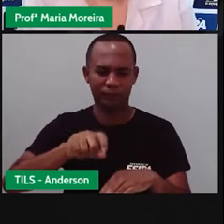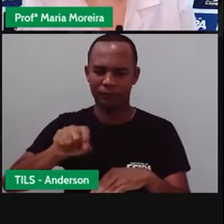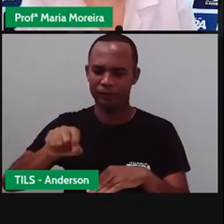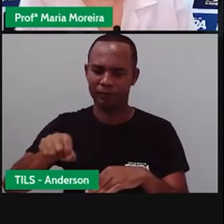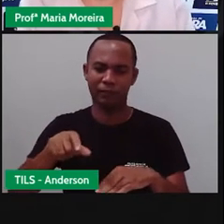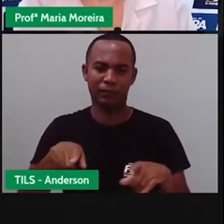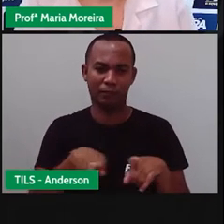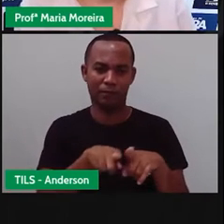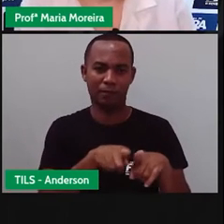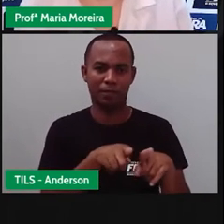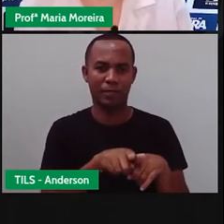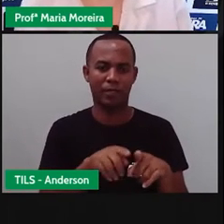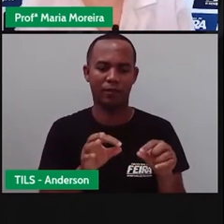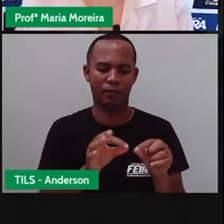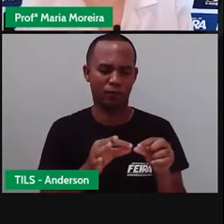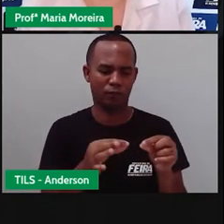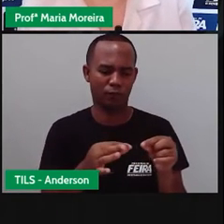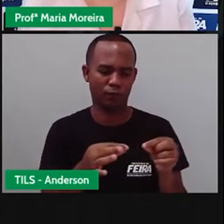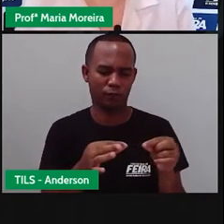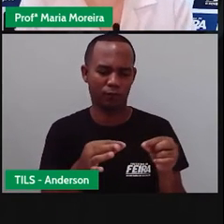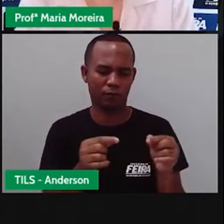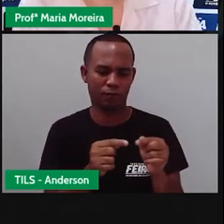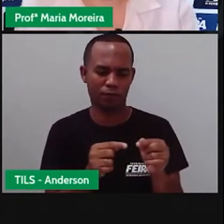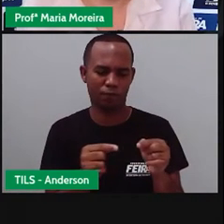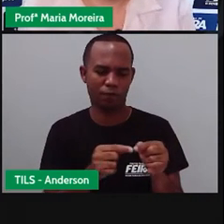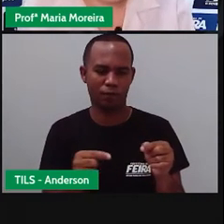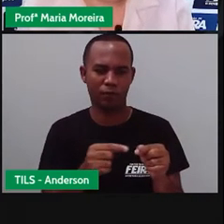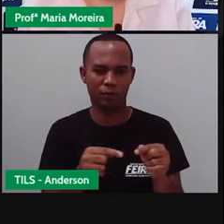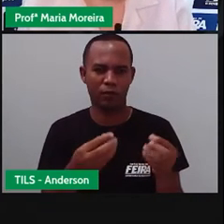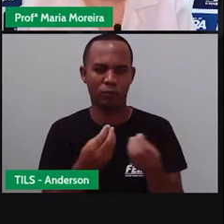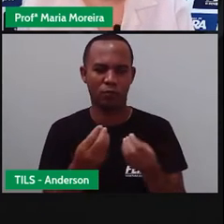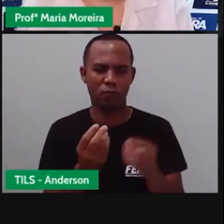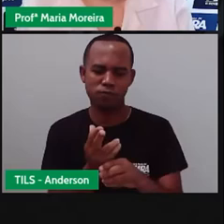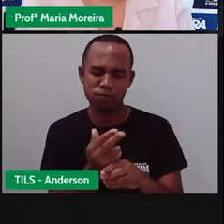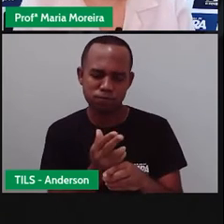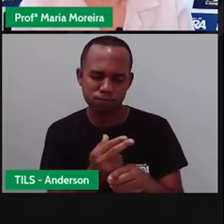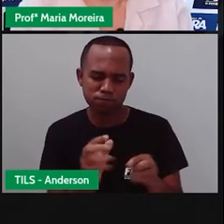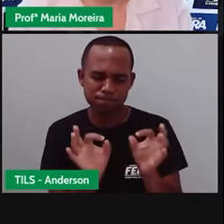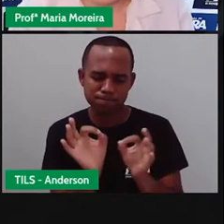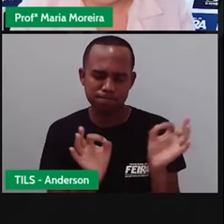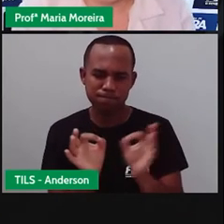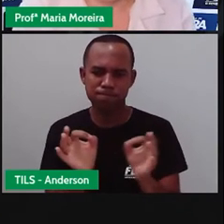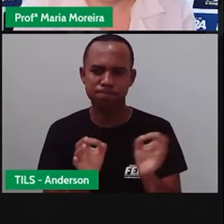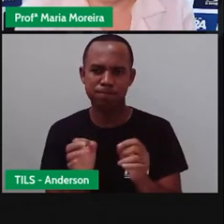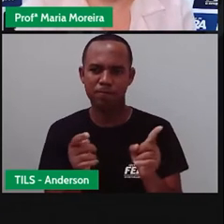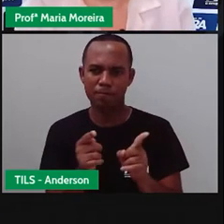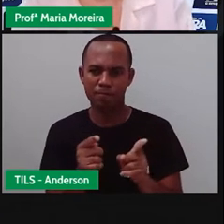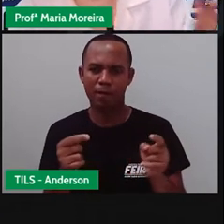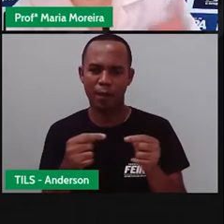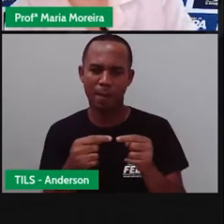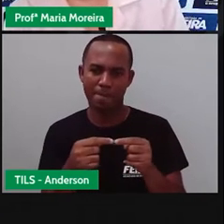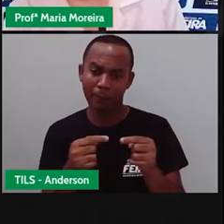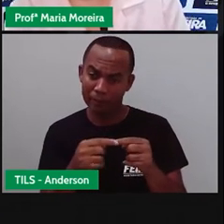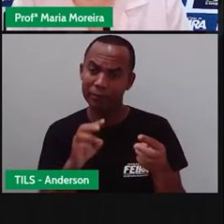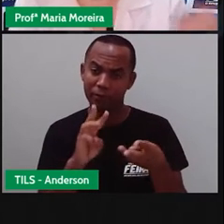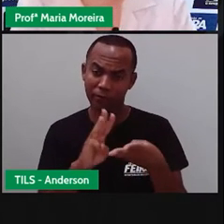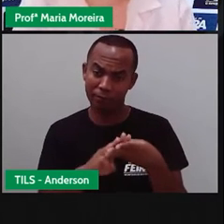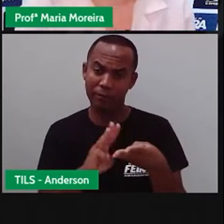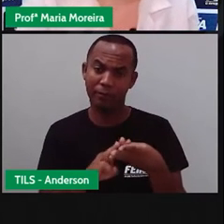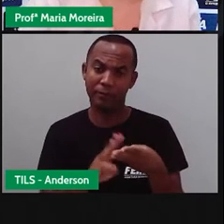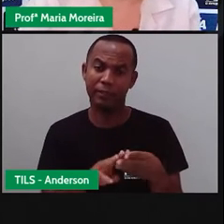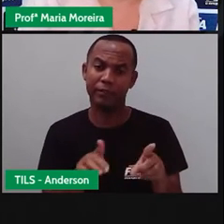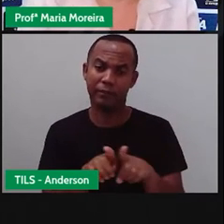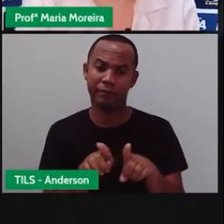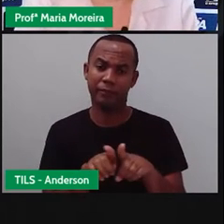construídas O que é uma ponta na lança porque a ponta da lança é um formato geométrico é isso que a gente já viu aqui as formas geométricas planas